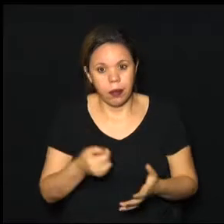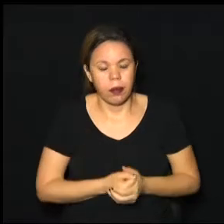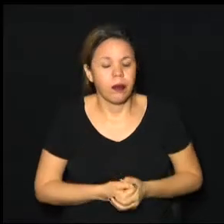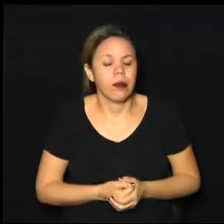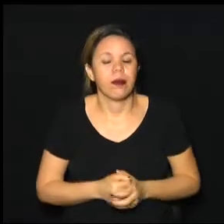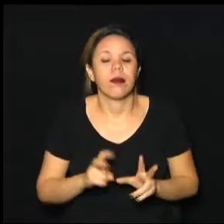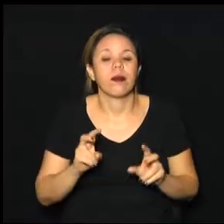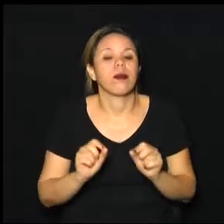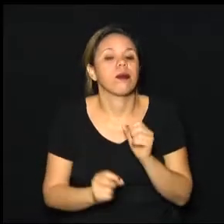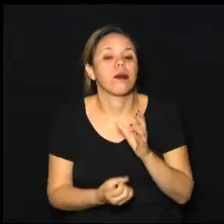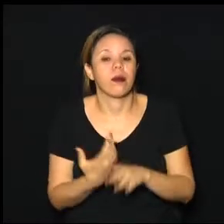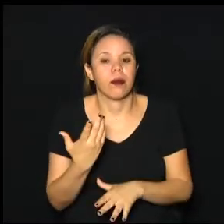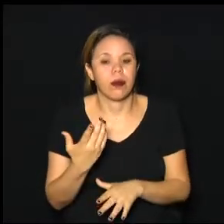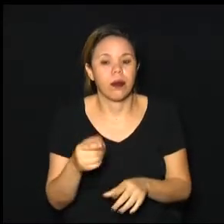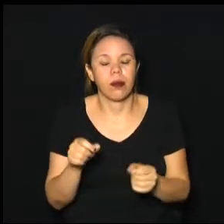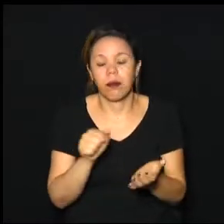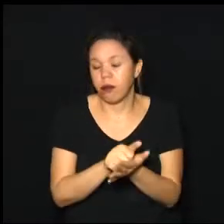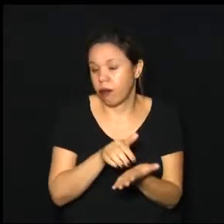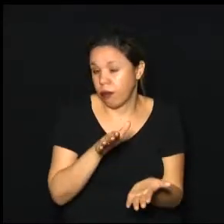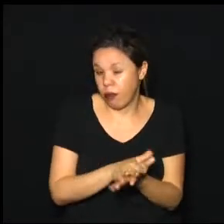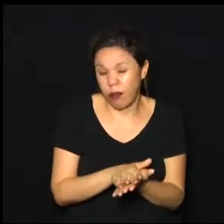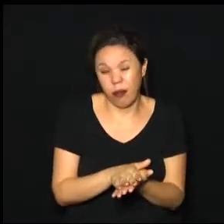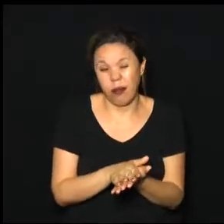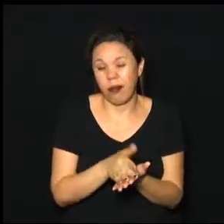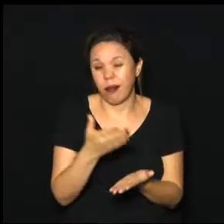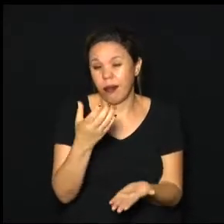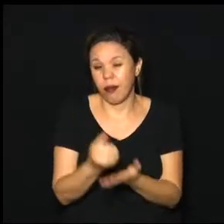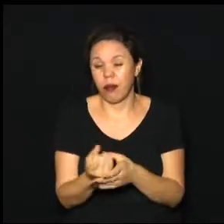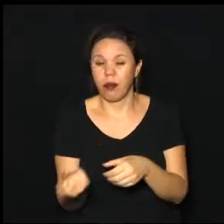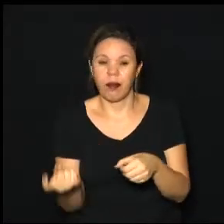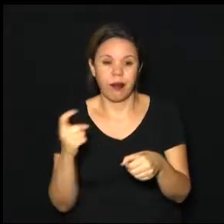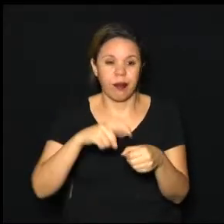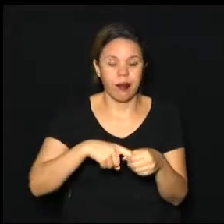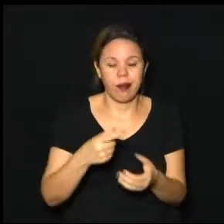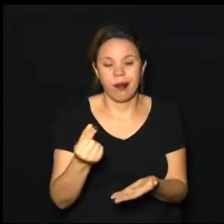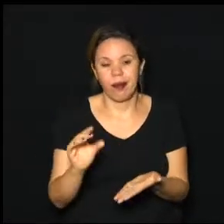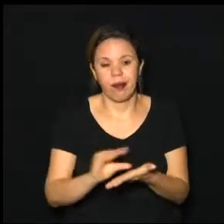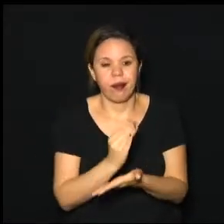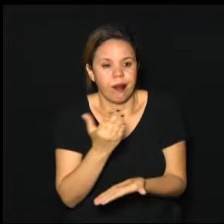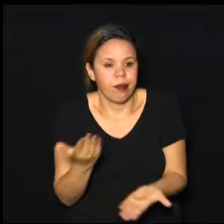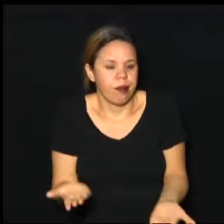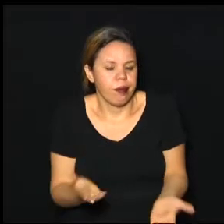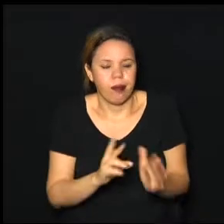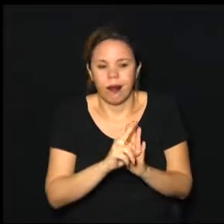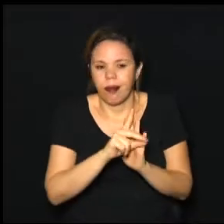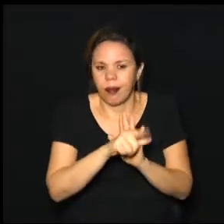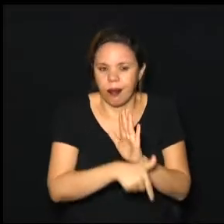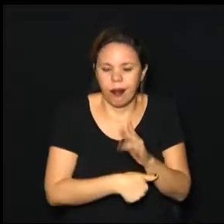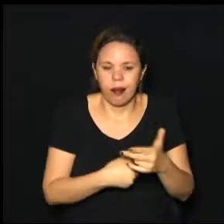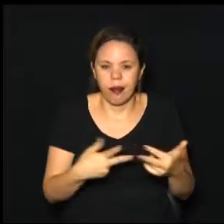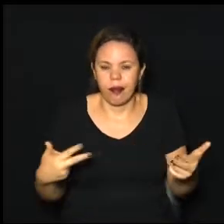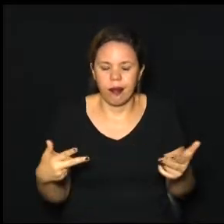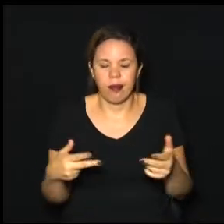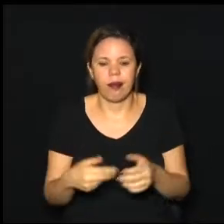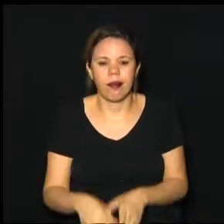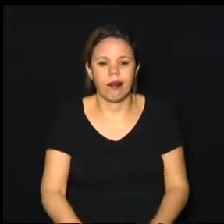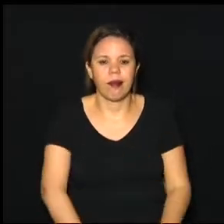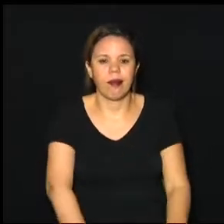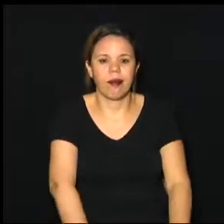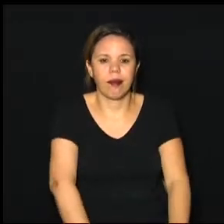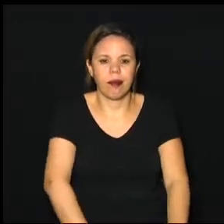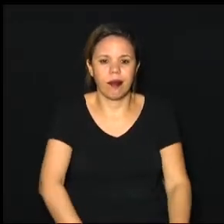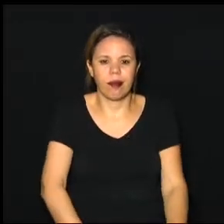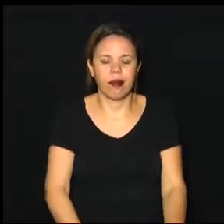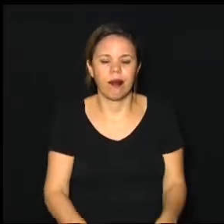sob pena de aplicação de multa, inclusive devolução de dinheiro. Uma série de campanhas nas eleições